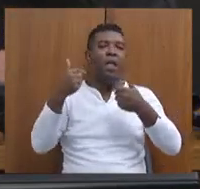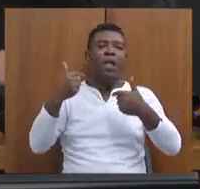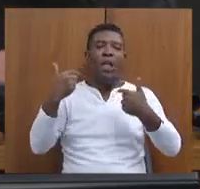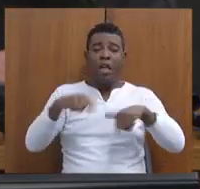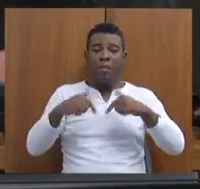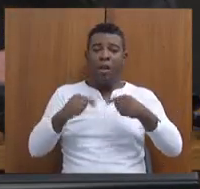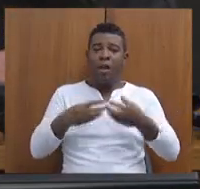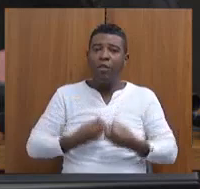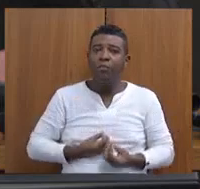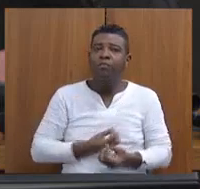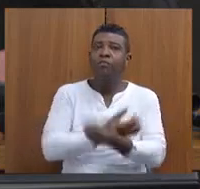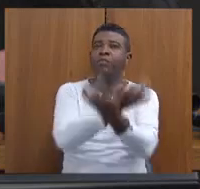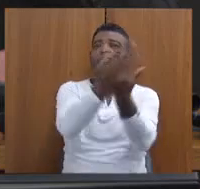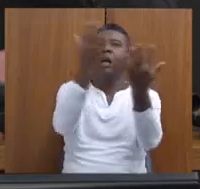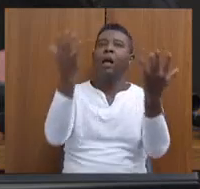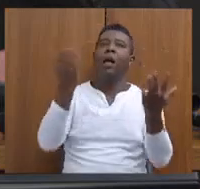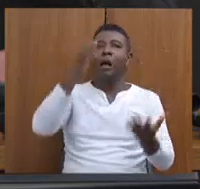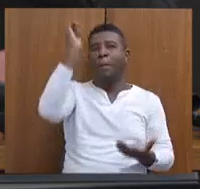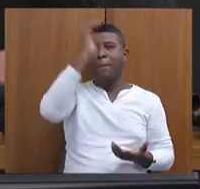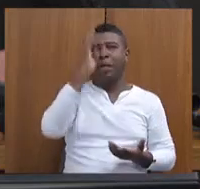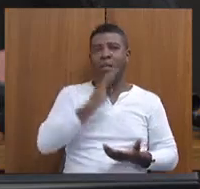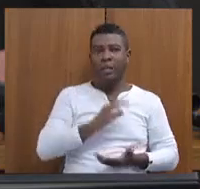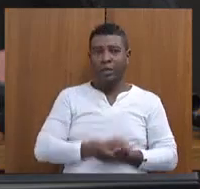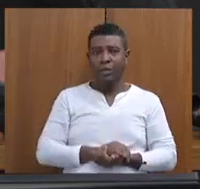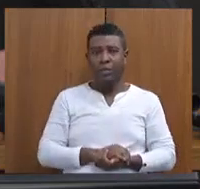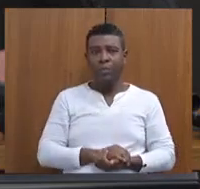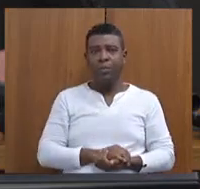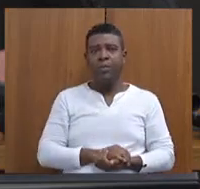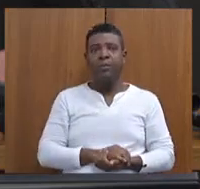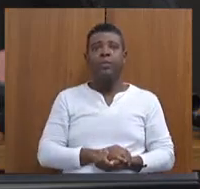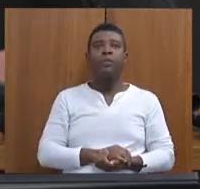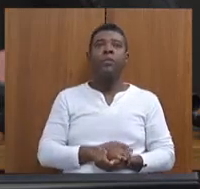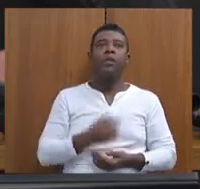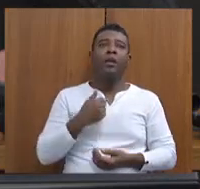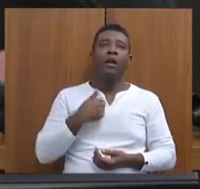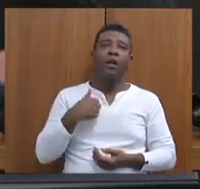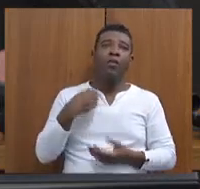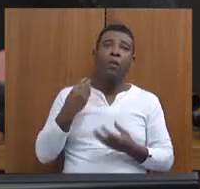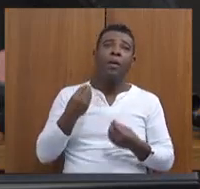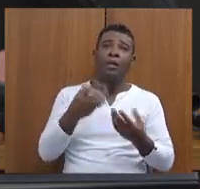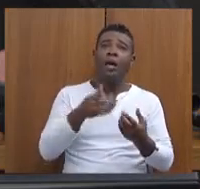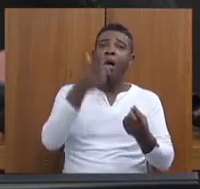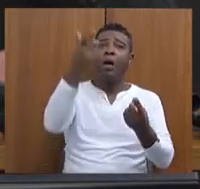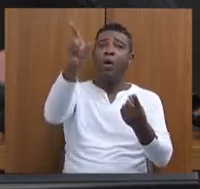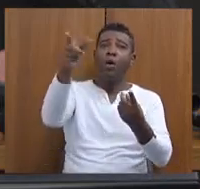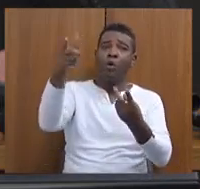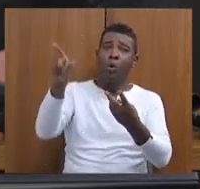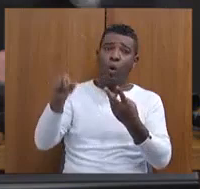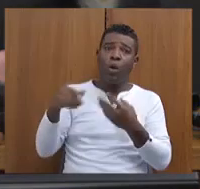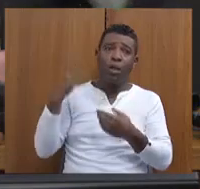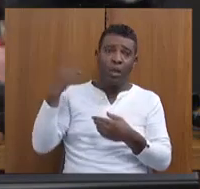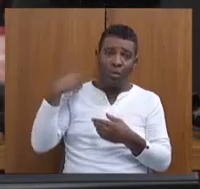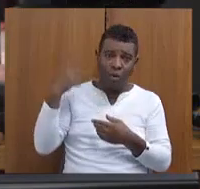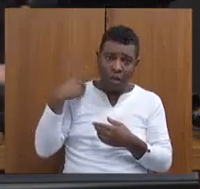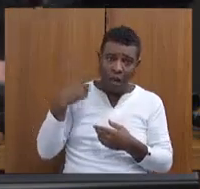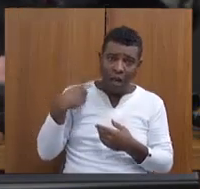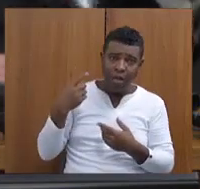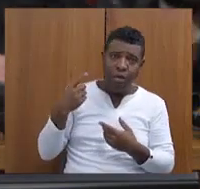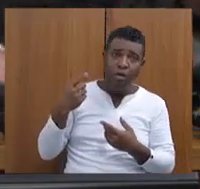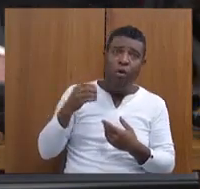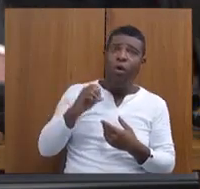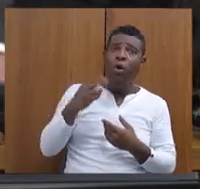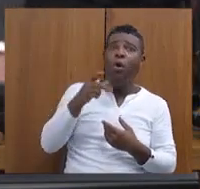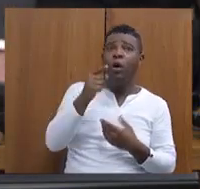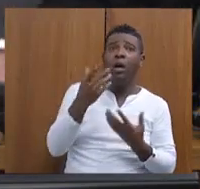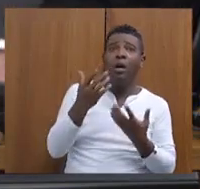no Brasil eu vou passar secretário para os outros deputados e depois você quer fazer